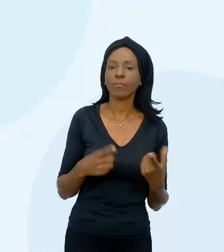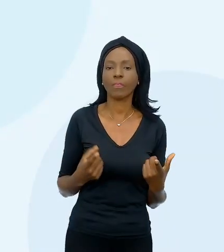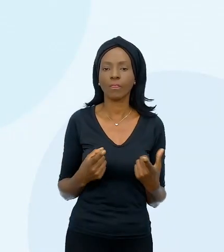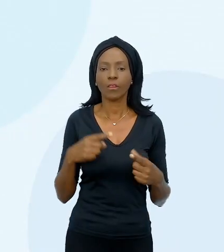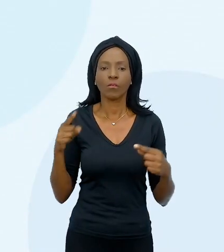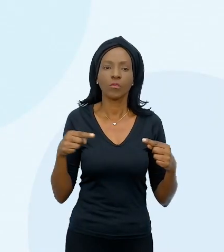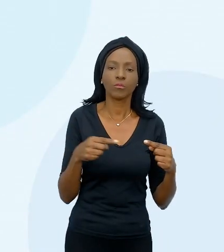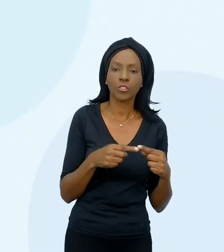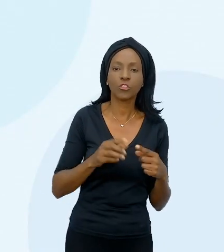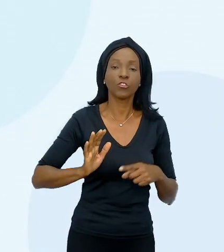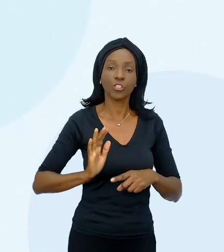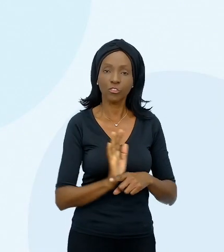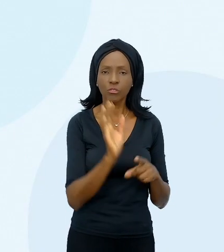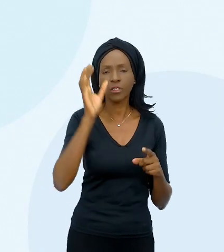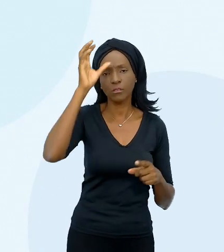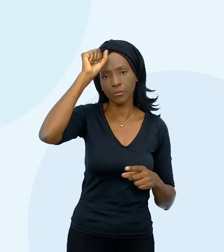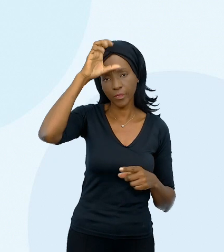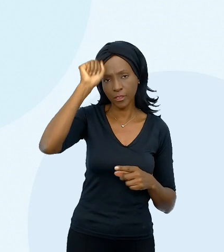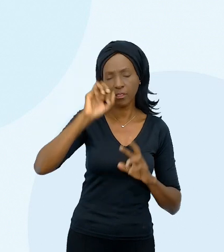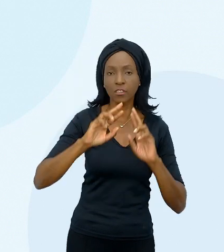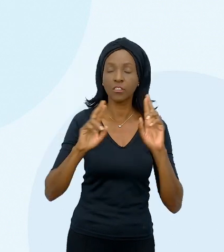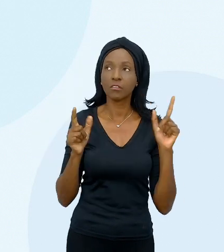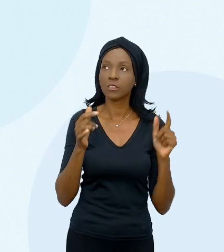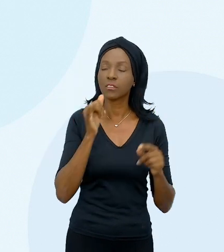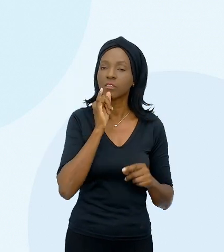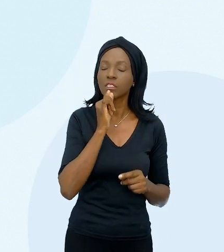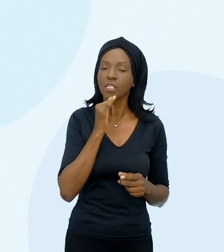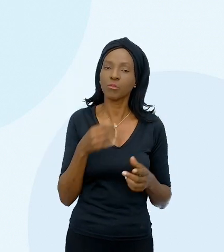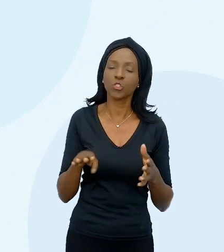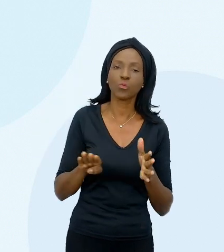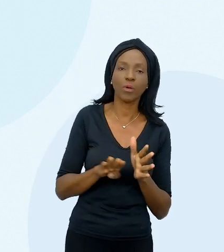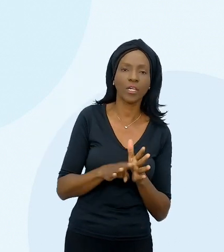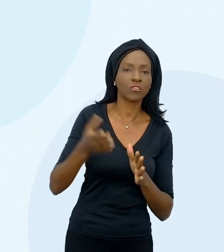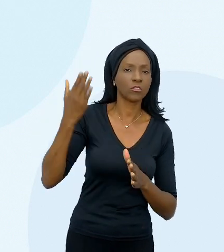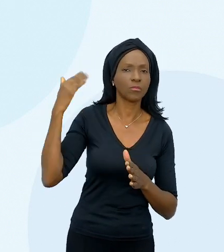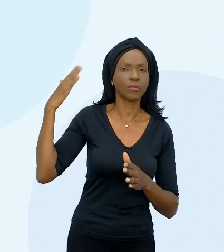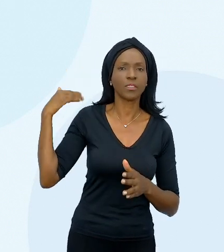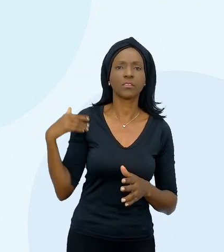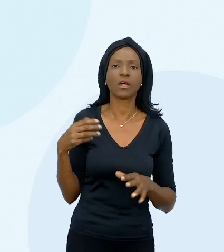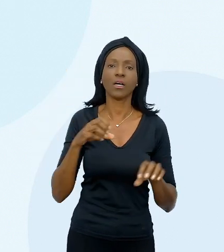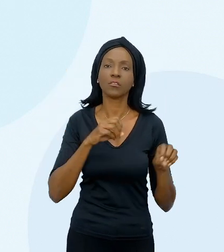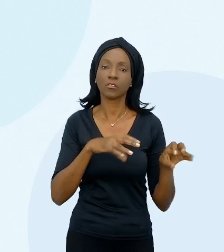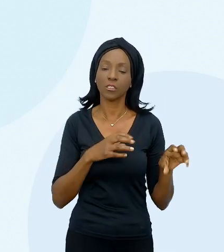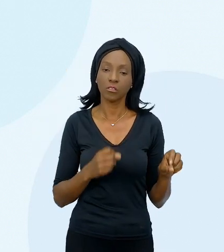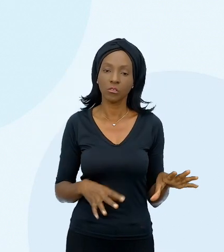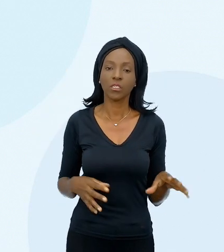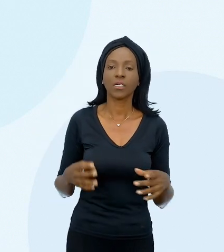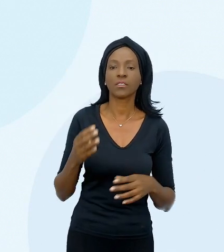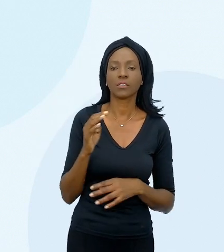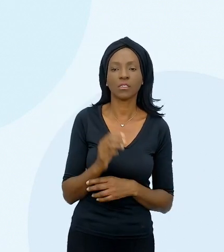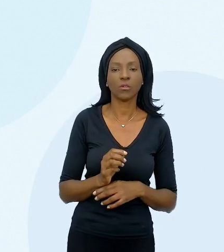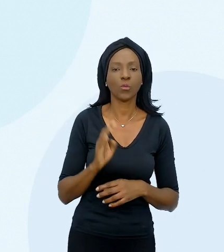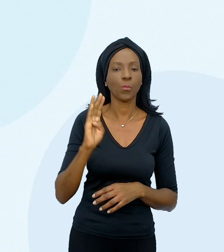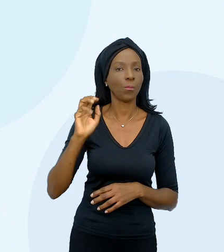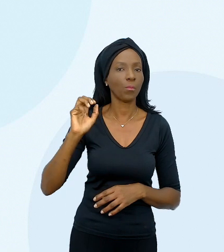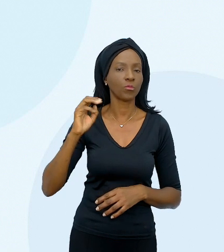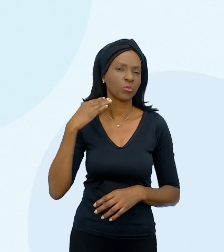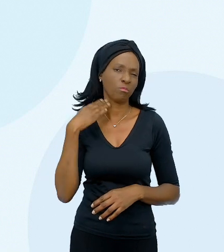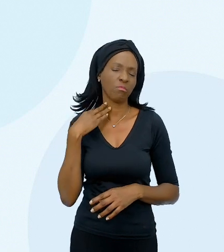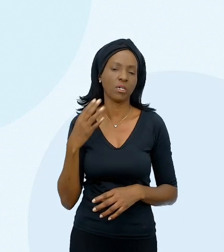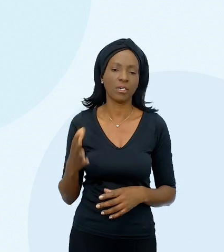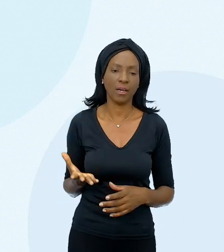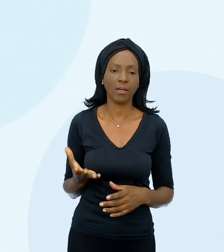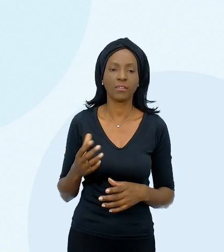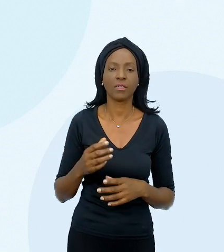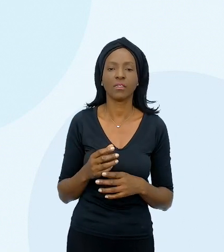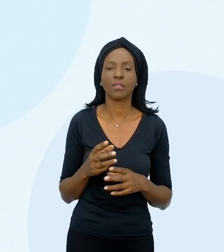propiciar a aprendizagem. Então, diferente, por exemplo, dos métodos anteriores da educação bancária, como a gente pode